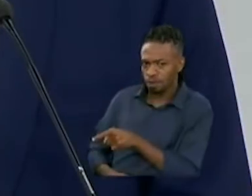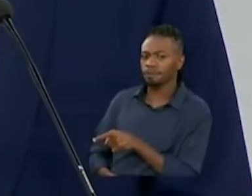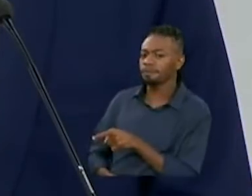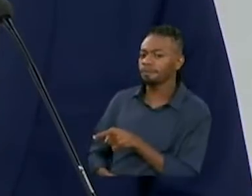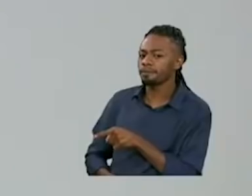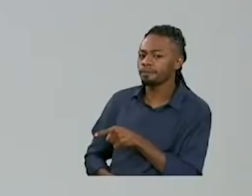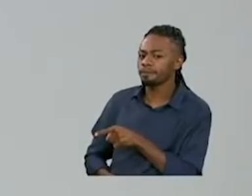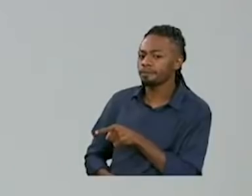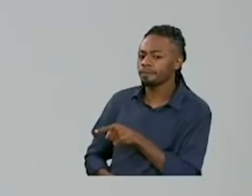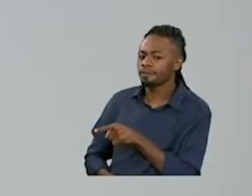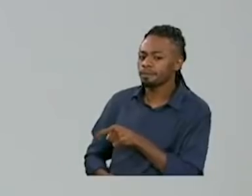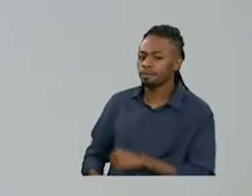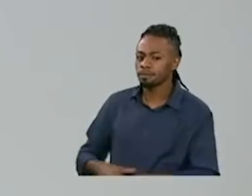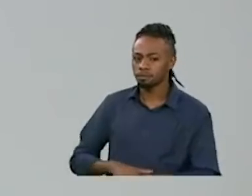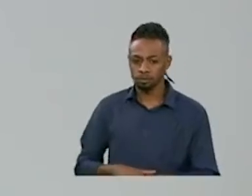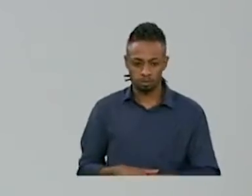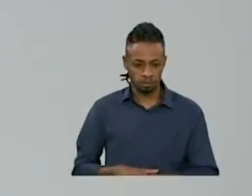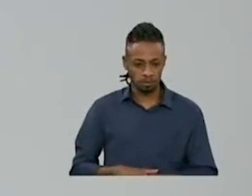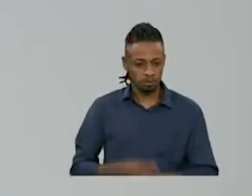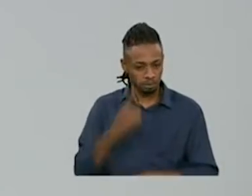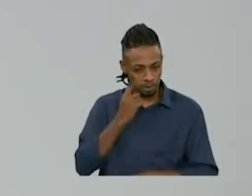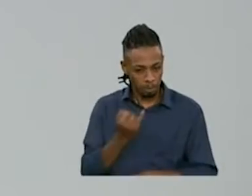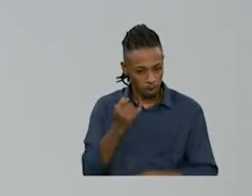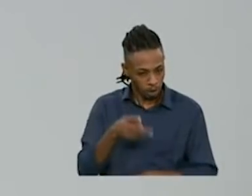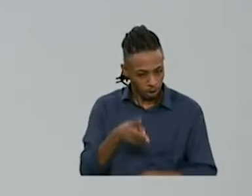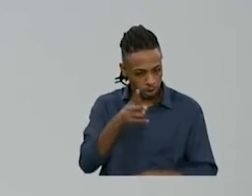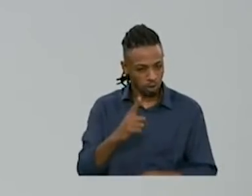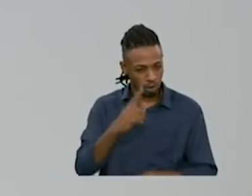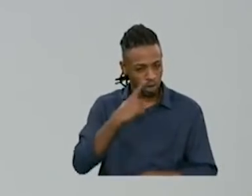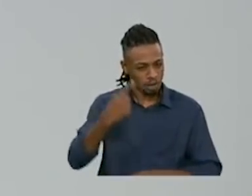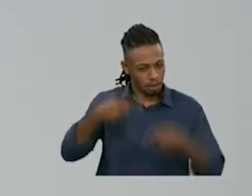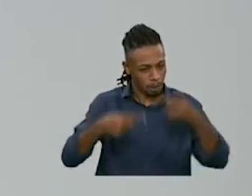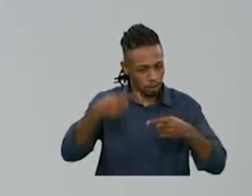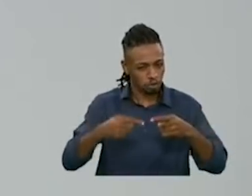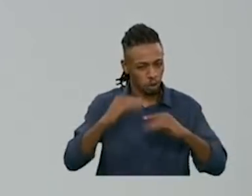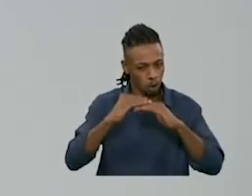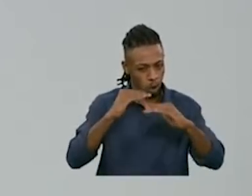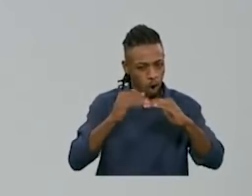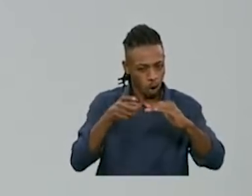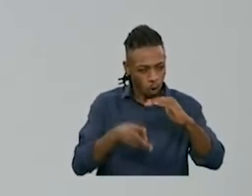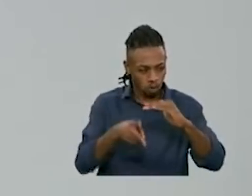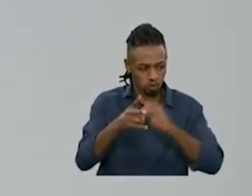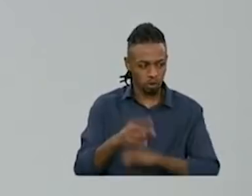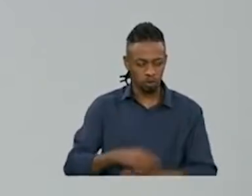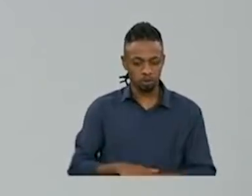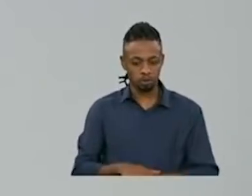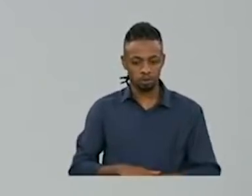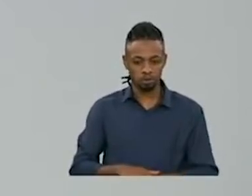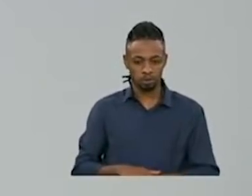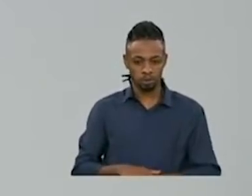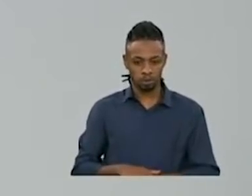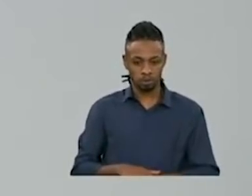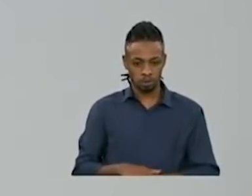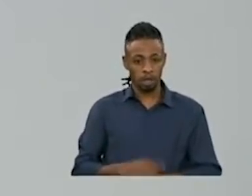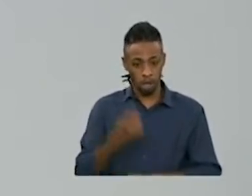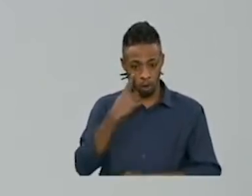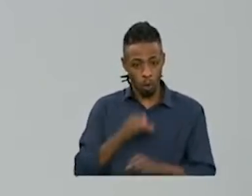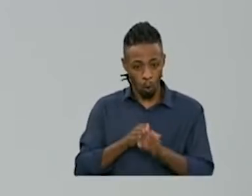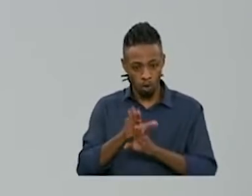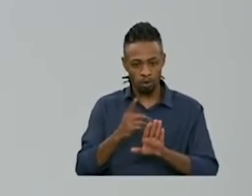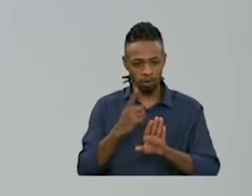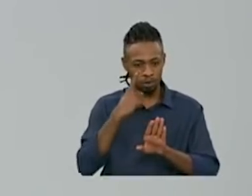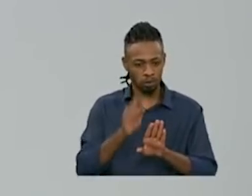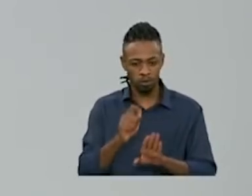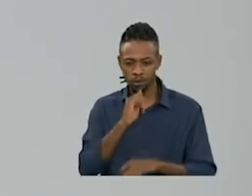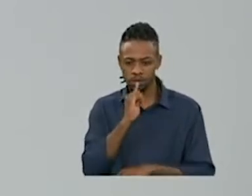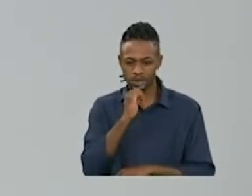aqui dizer que é importante a gente manter o nível do debate. É dizer que eu oriento para o extermínio